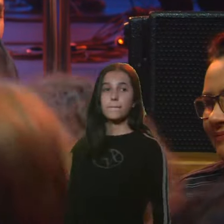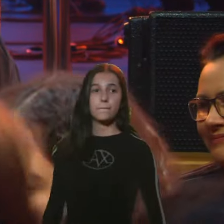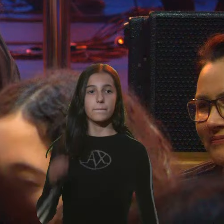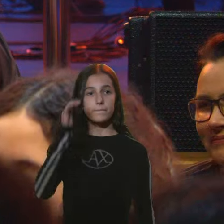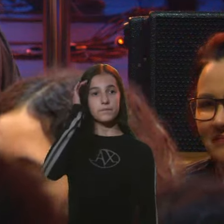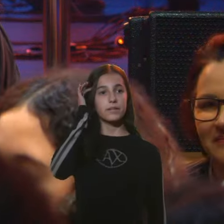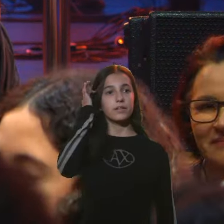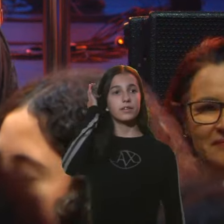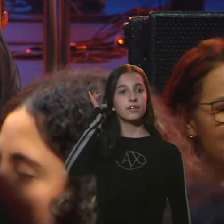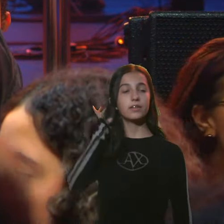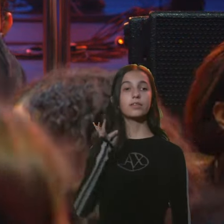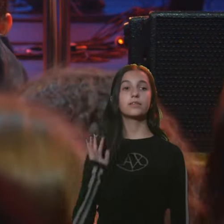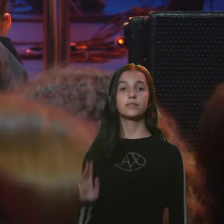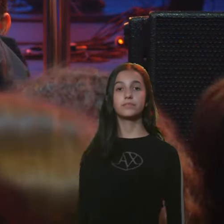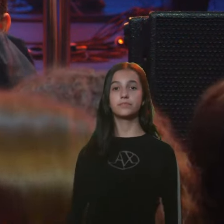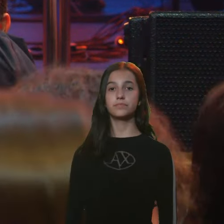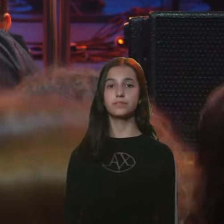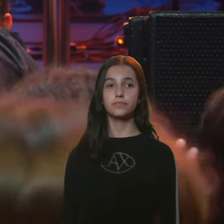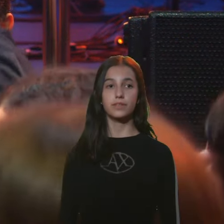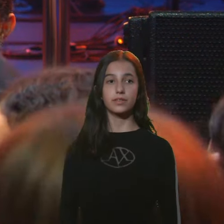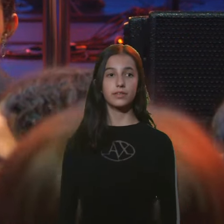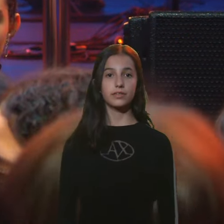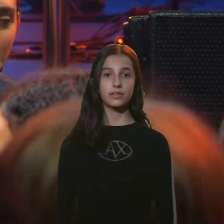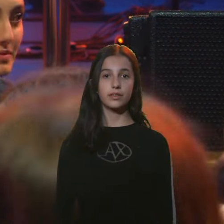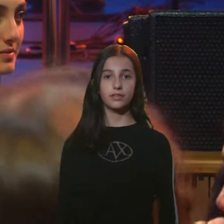lá para a cantina. Não deixa de apontar o teu